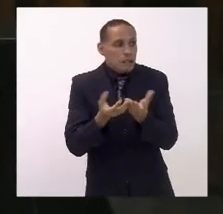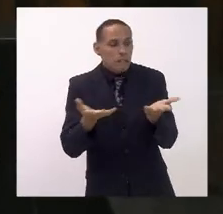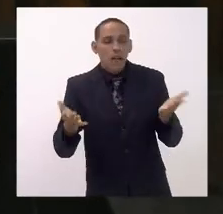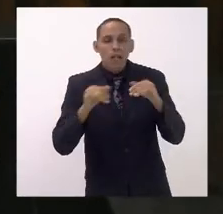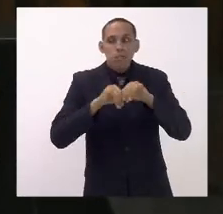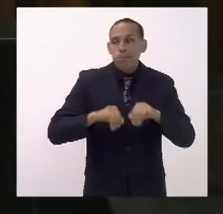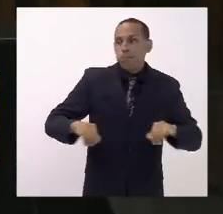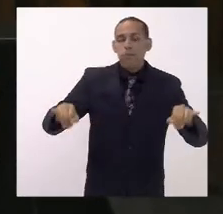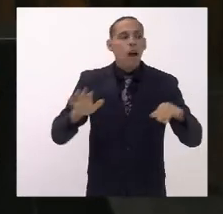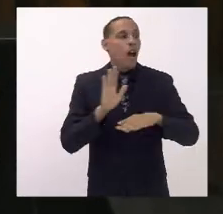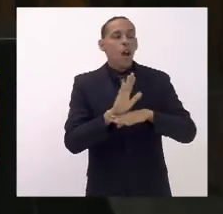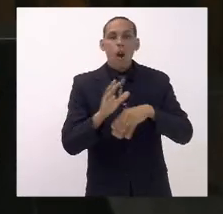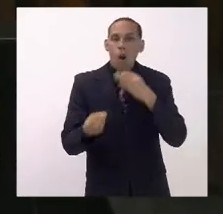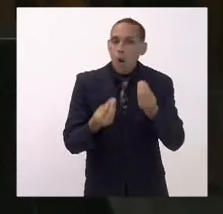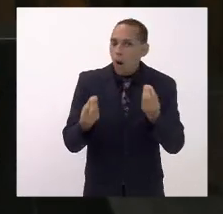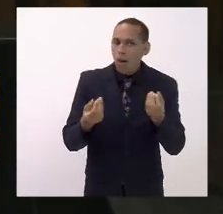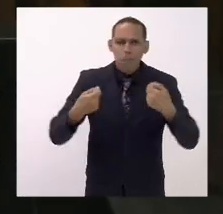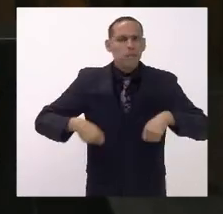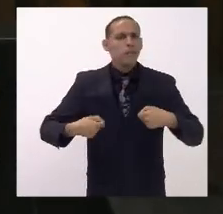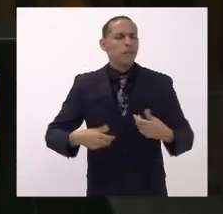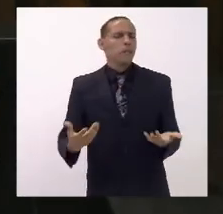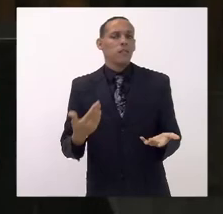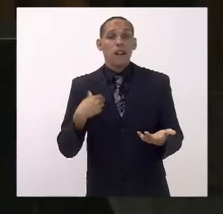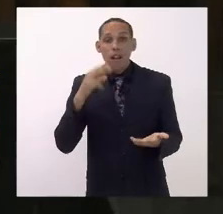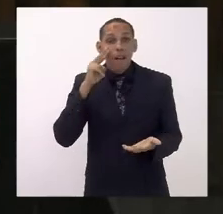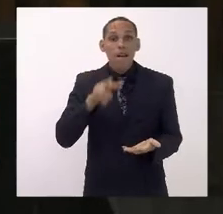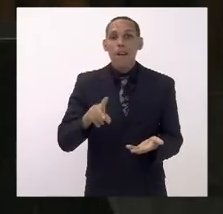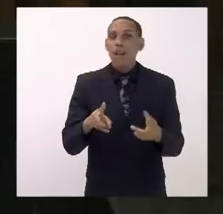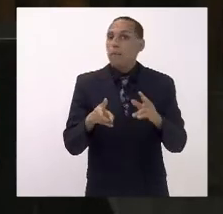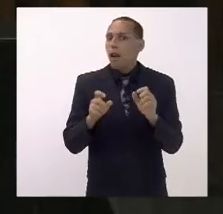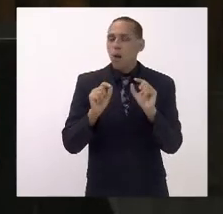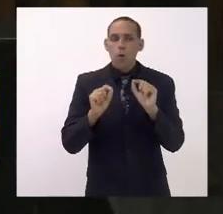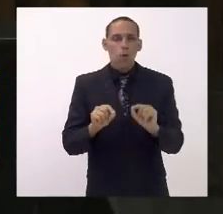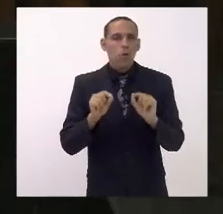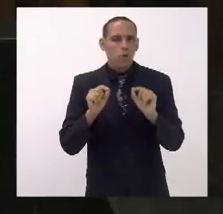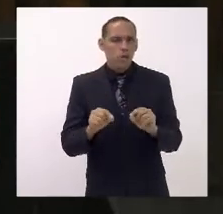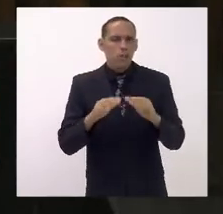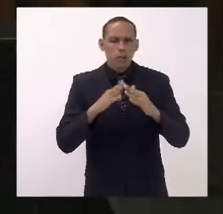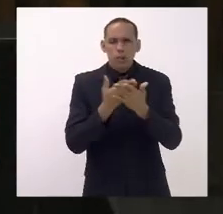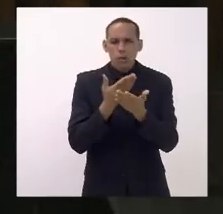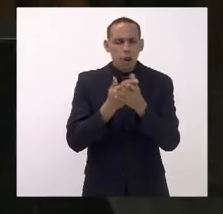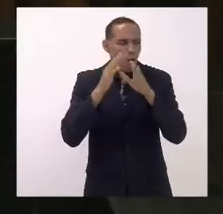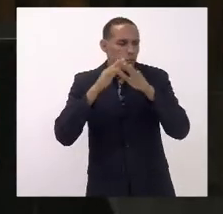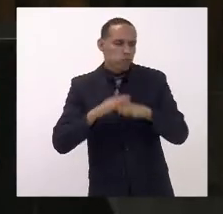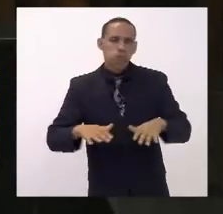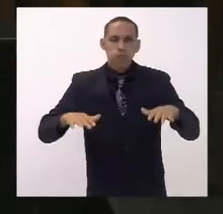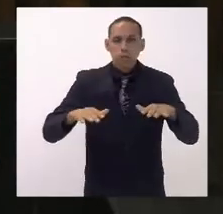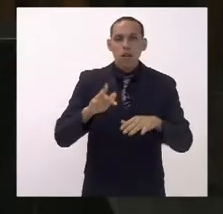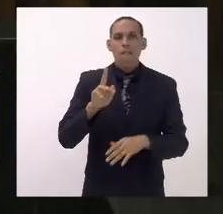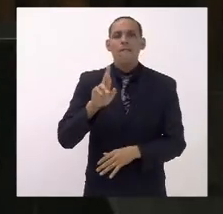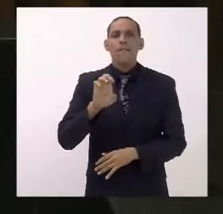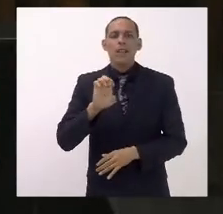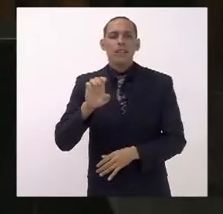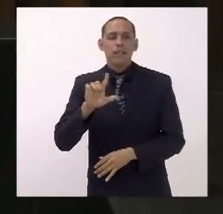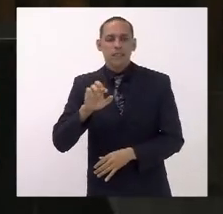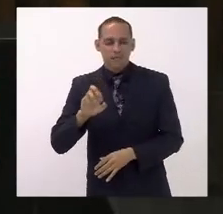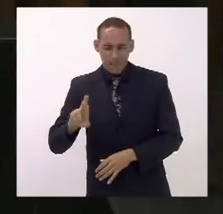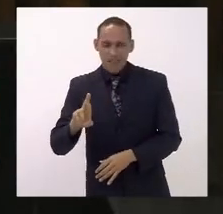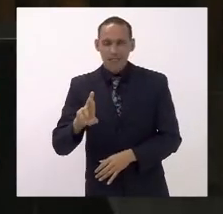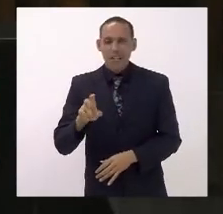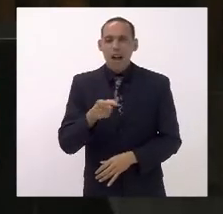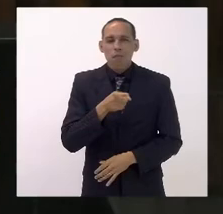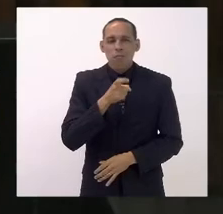vai poder ajudar. Eu vi, por exemplo, que em praticamente todas as escolas, os freezers foram